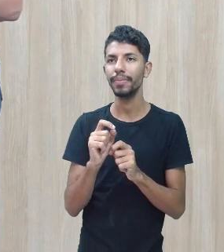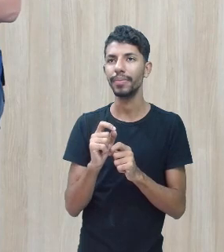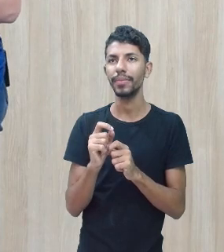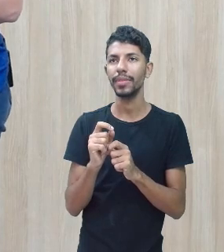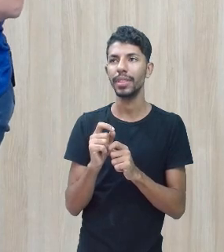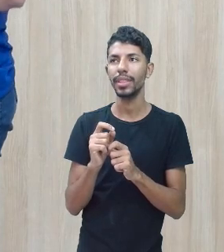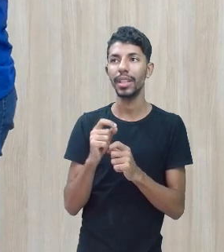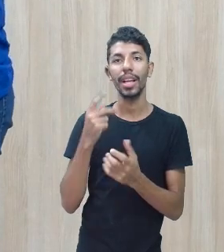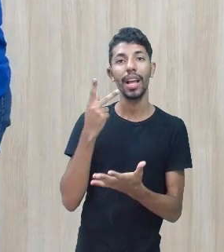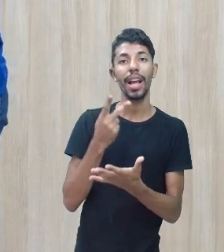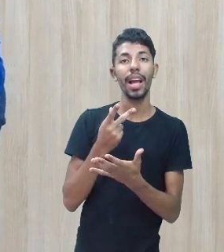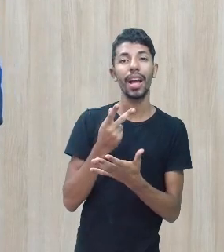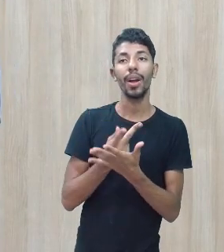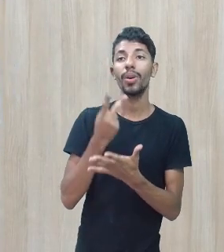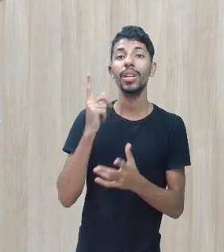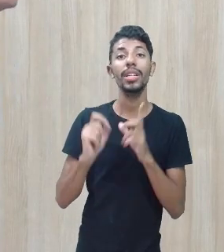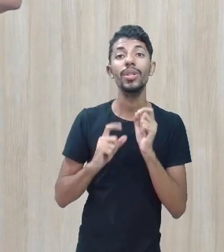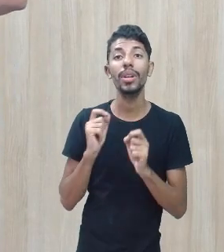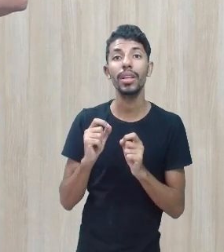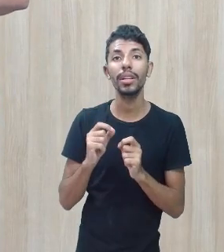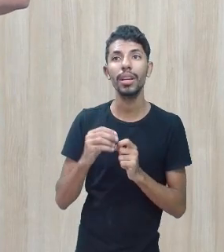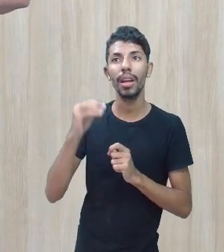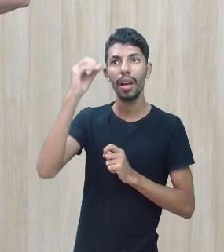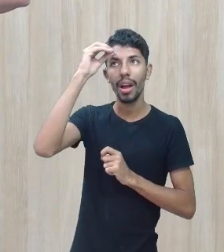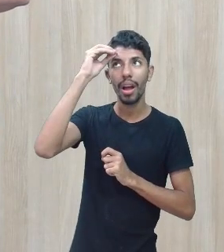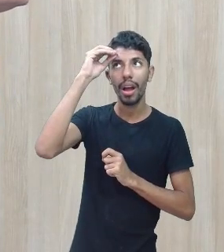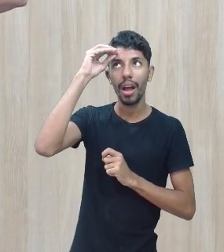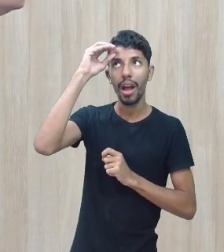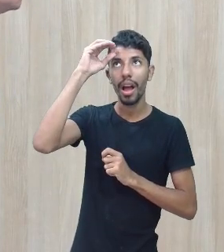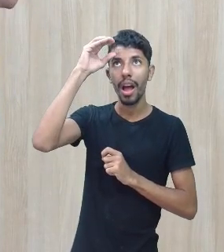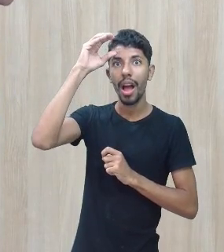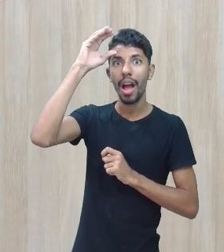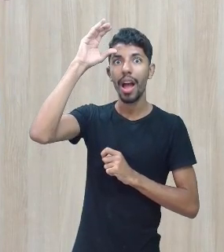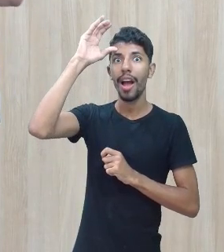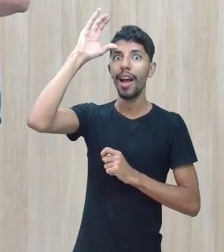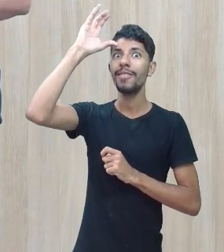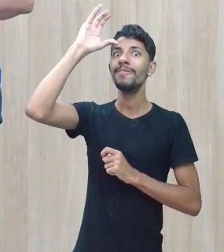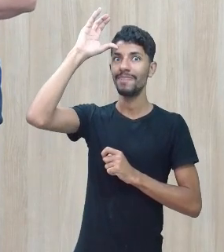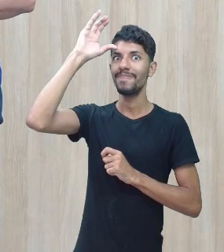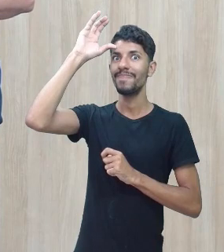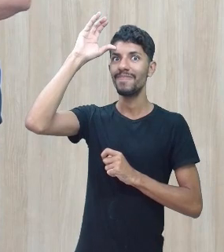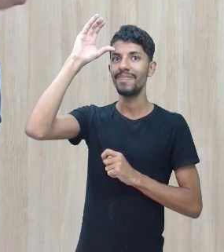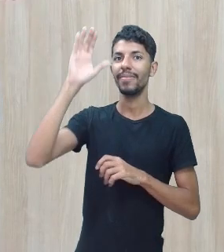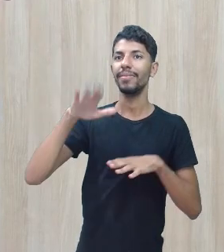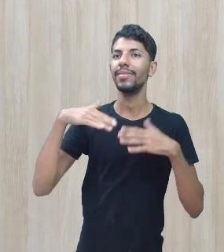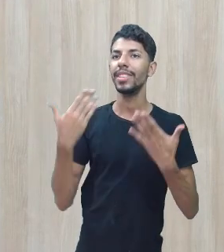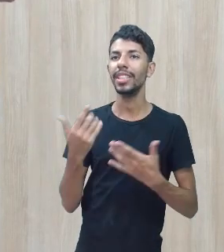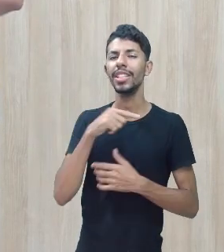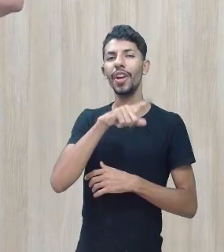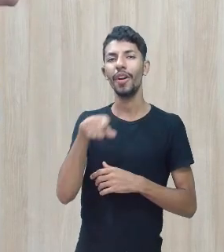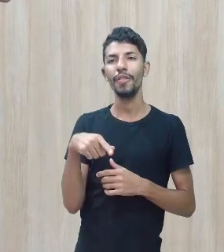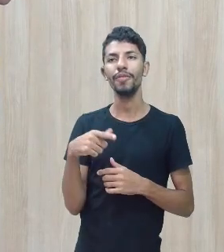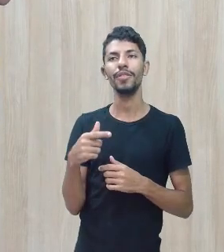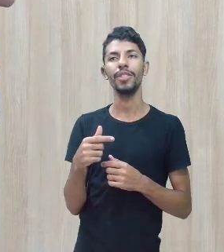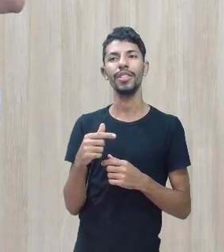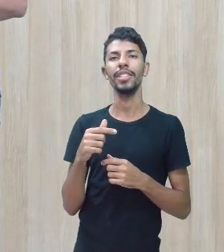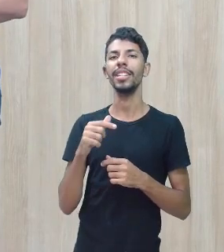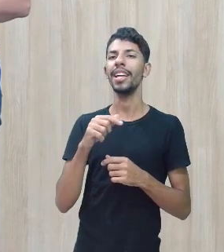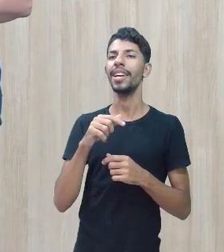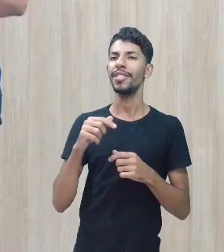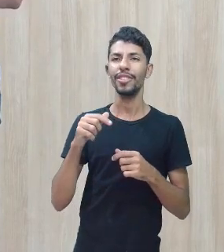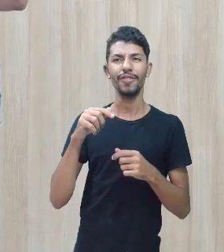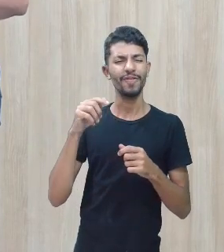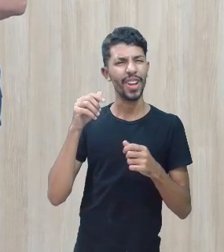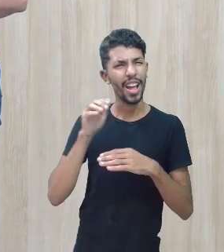causa? Causa também crescimento intelectual. E aí vocês prometem, porque vocês serão o